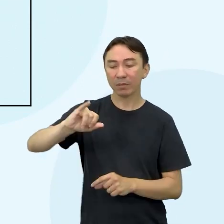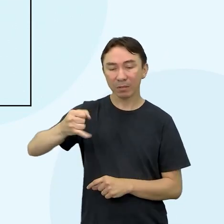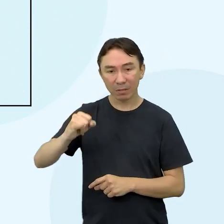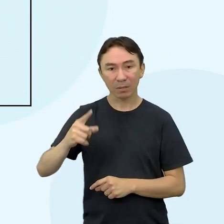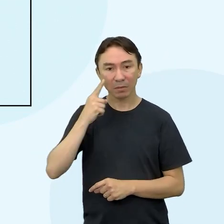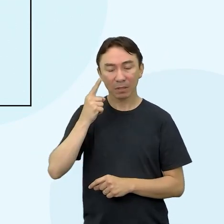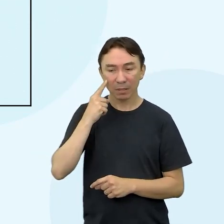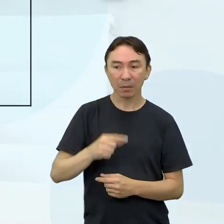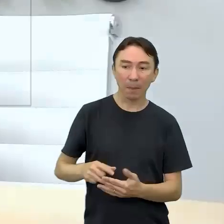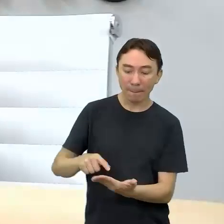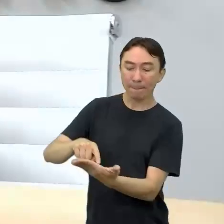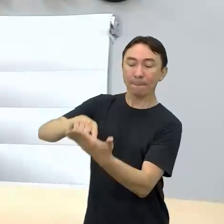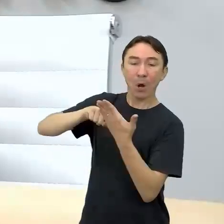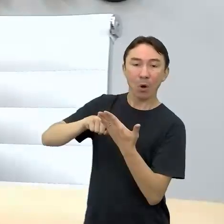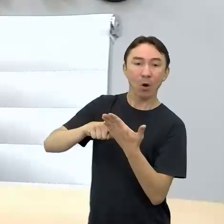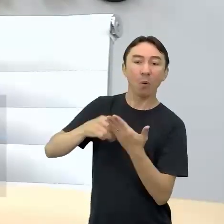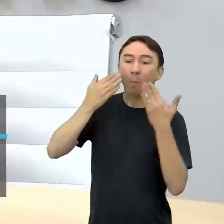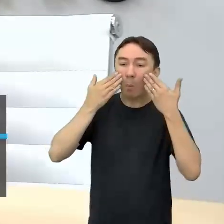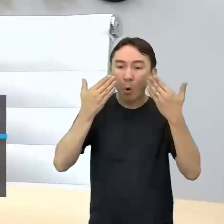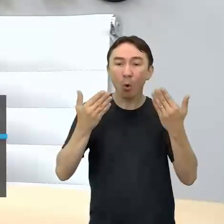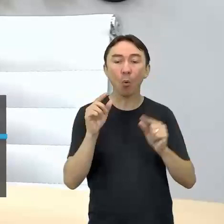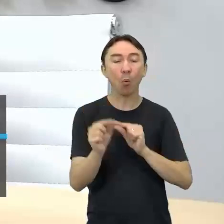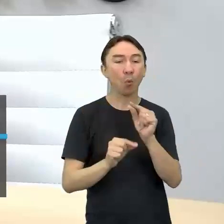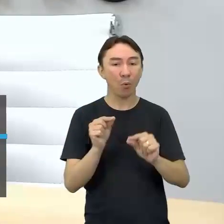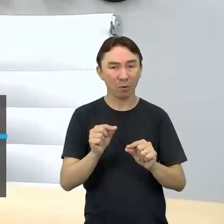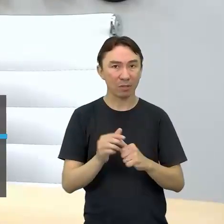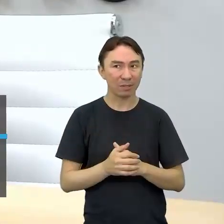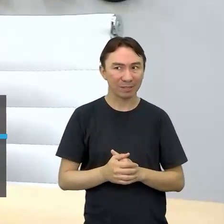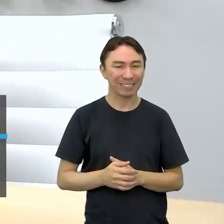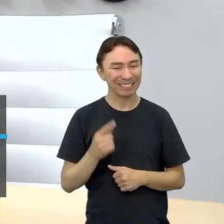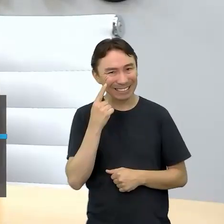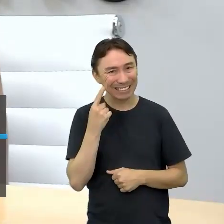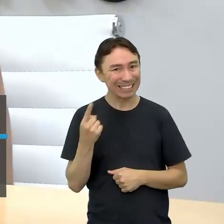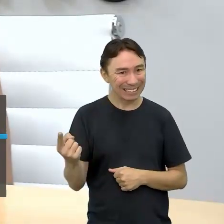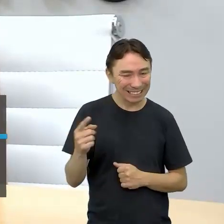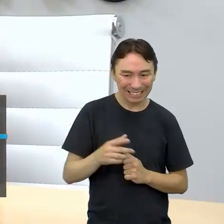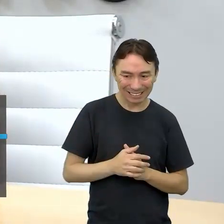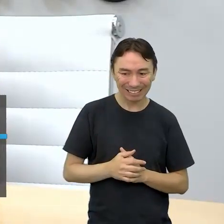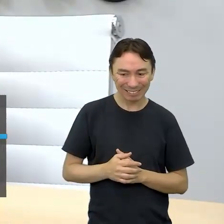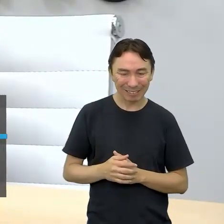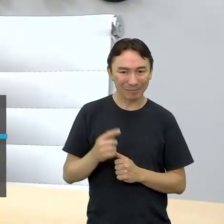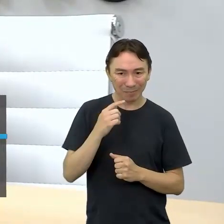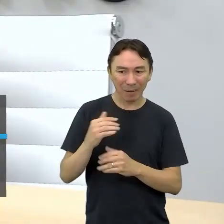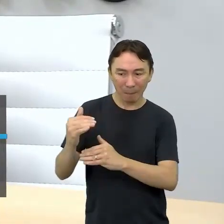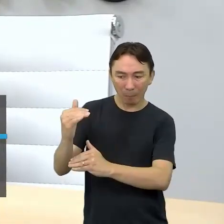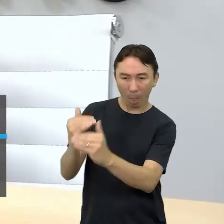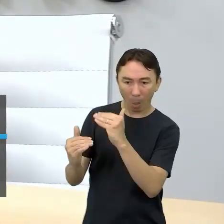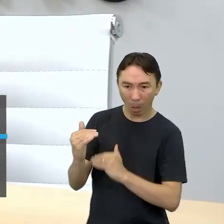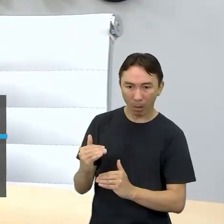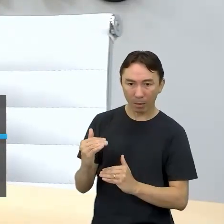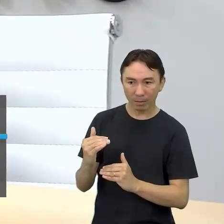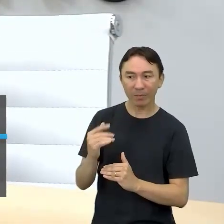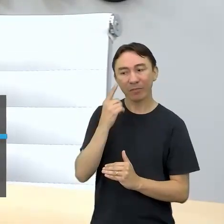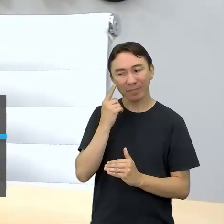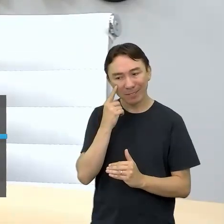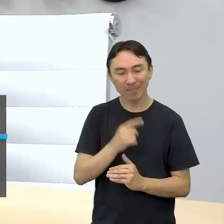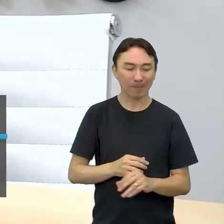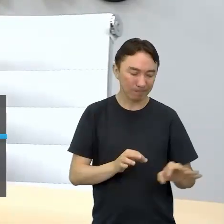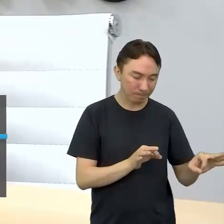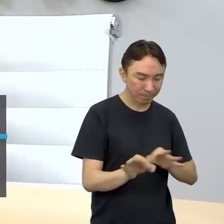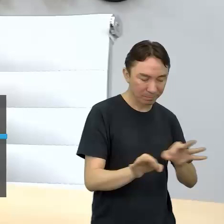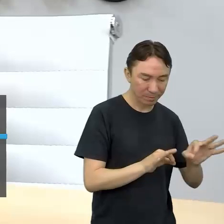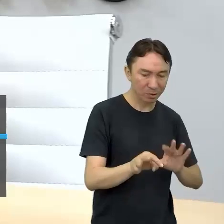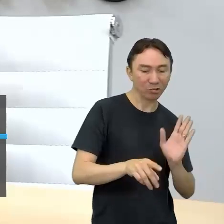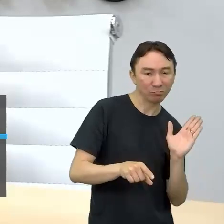esse estudante a recuperação contínua, começar a planejar a recuperação contínua de 2022, né, caso